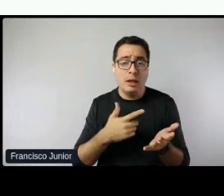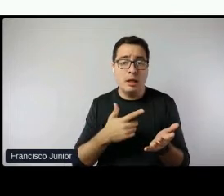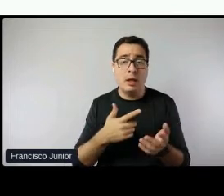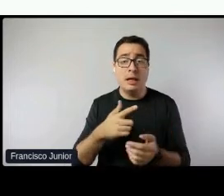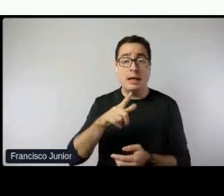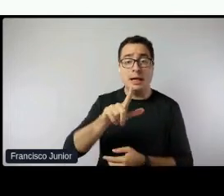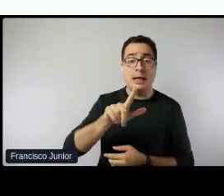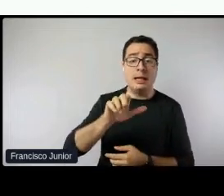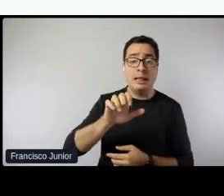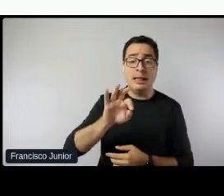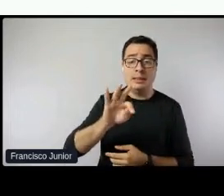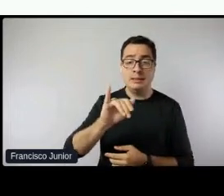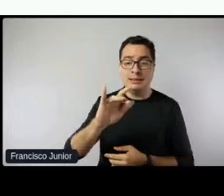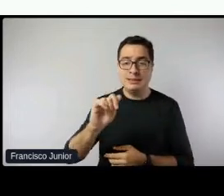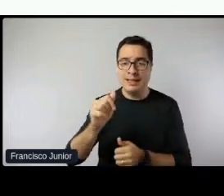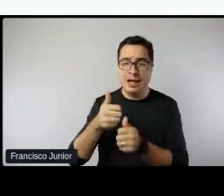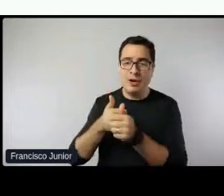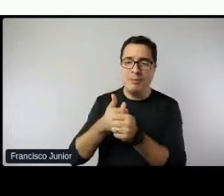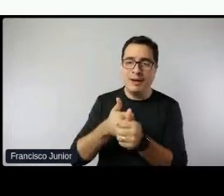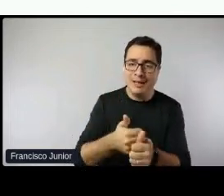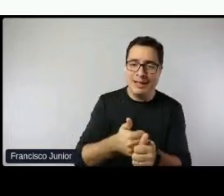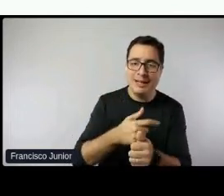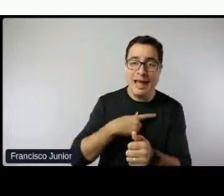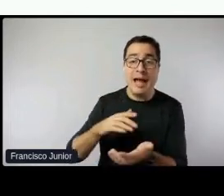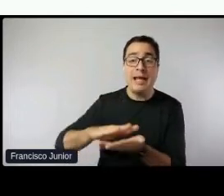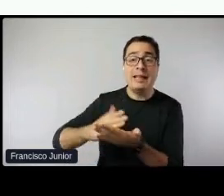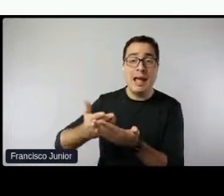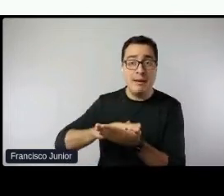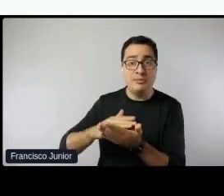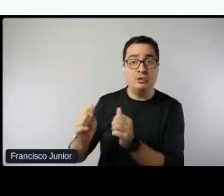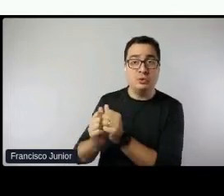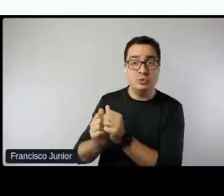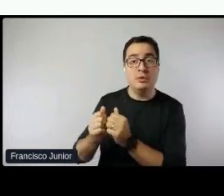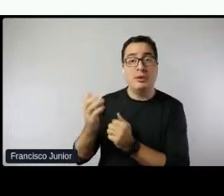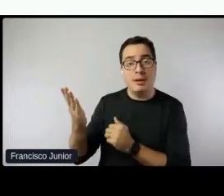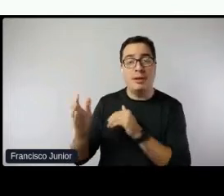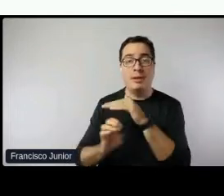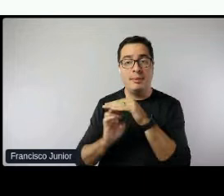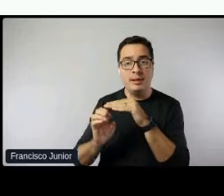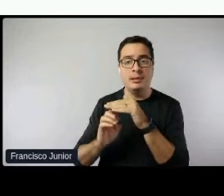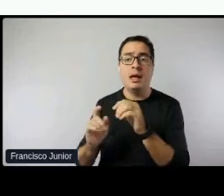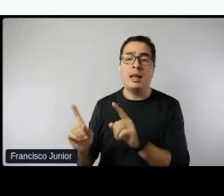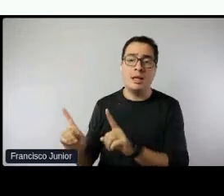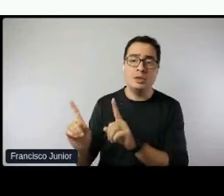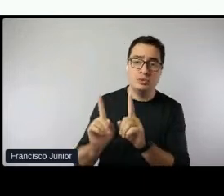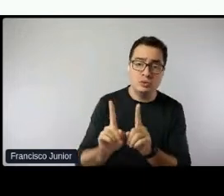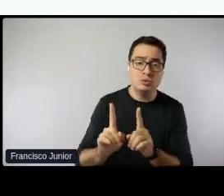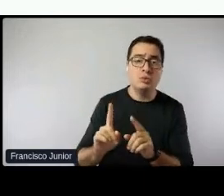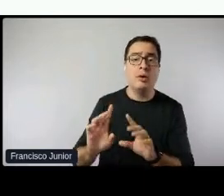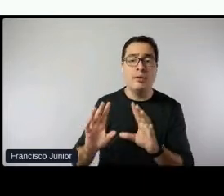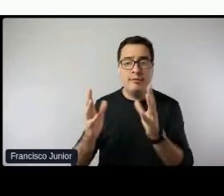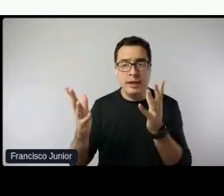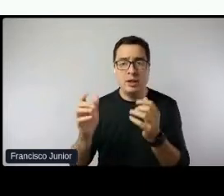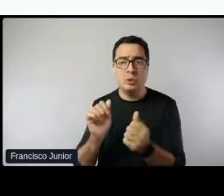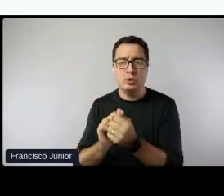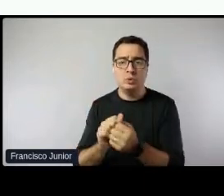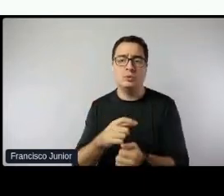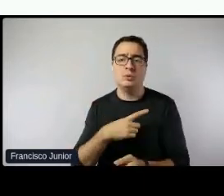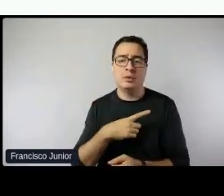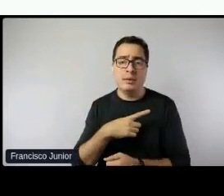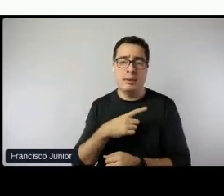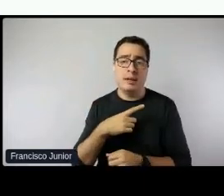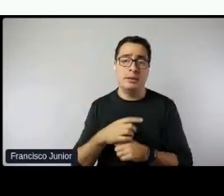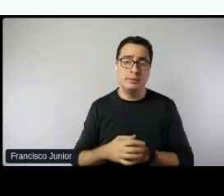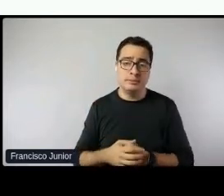que está aqui no chat acompanhando a gente, né? Que é a nossa intérprete de Libras, participa dos nossos eventos também. Então,